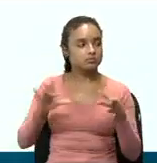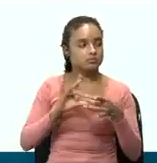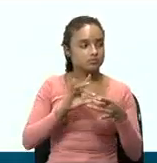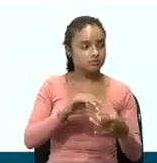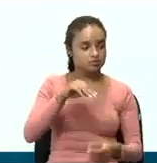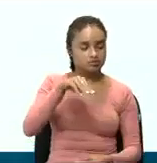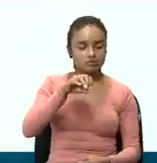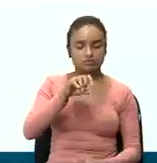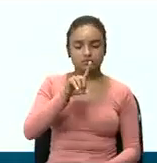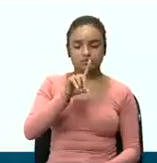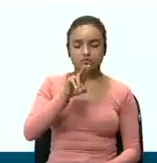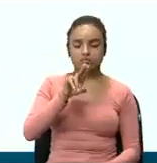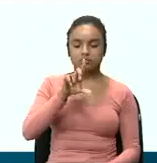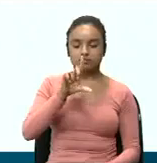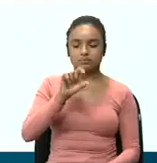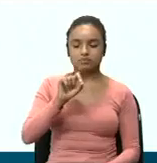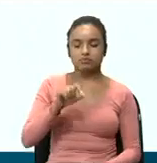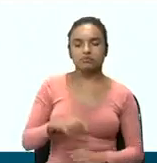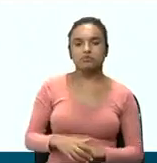módulo.